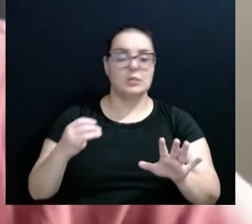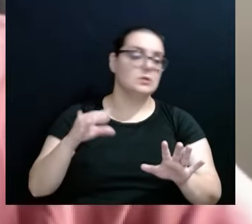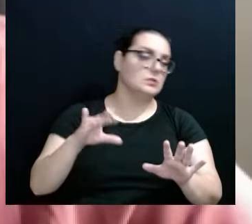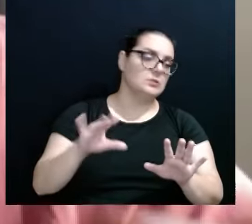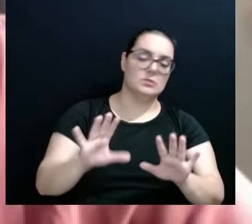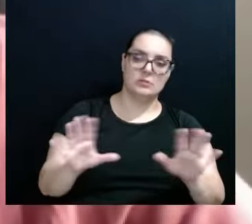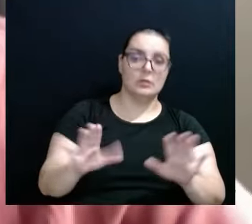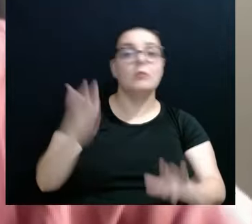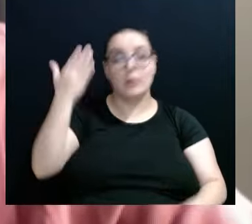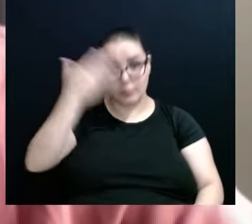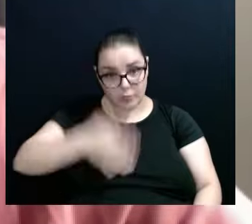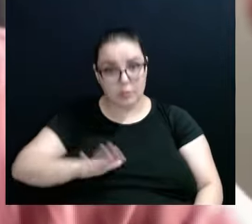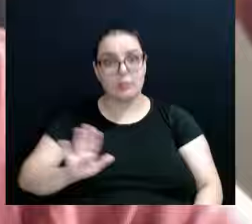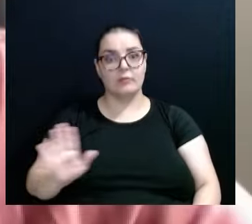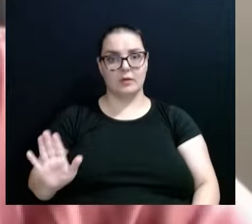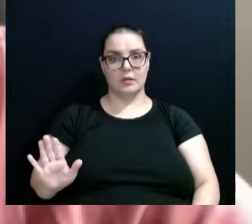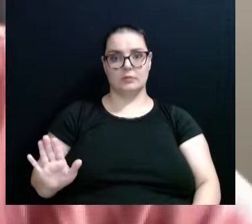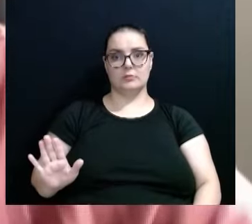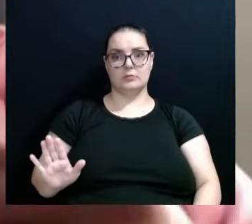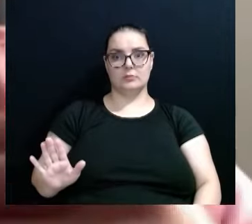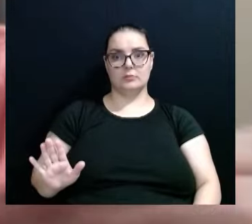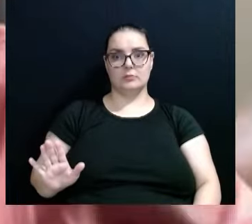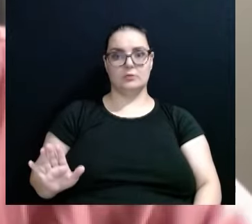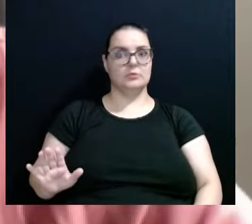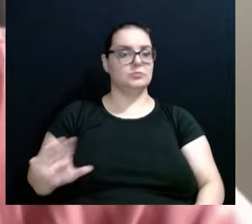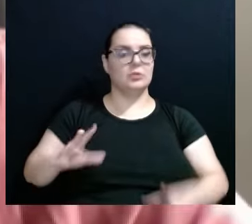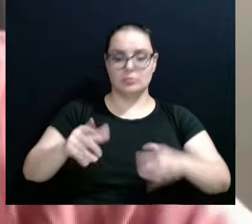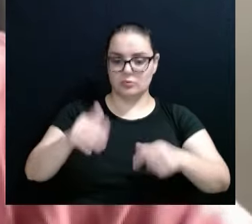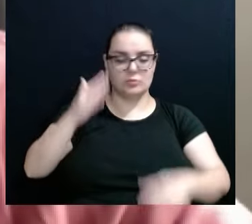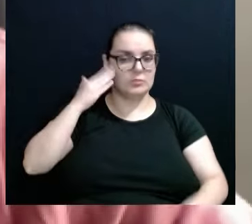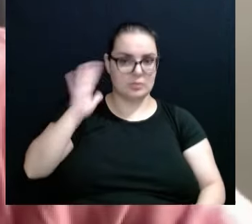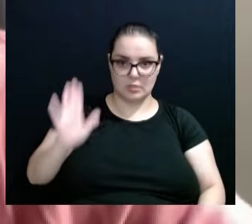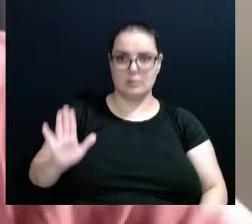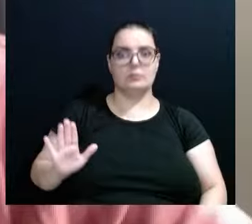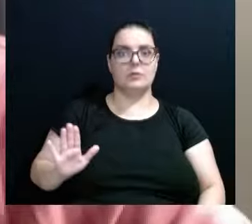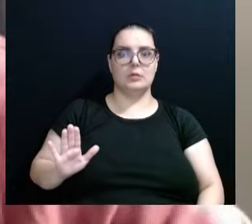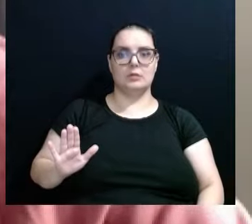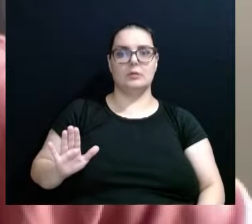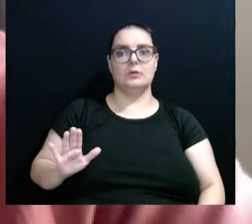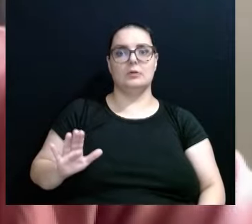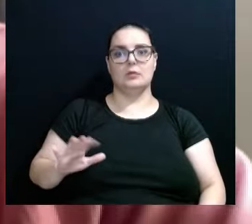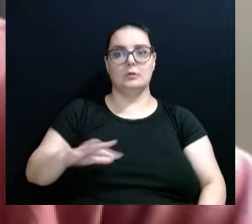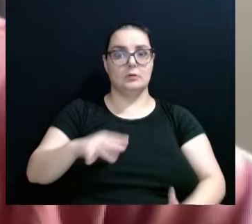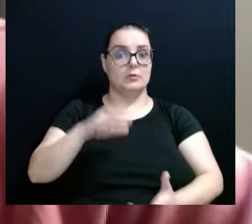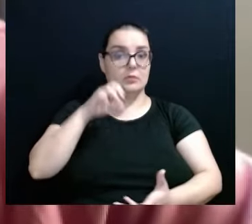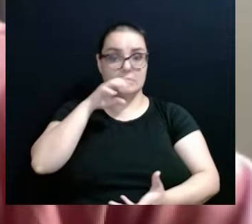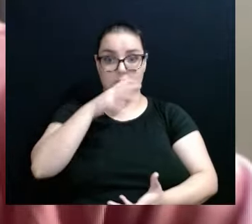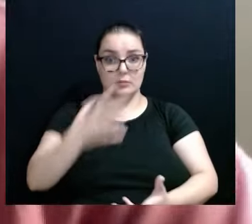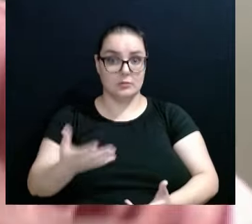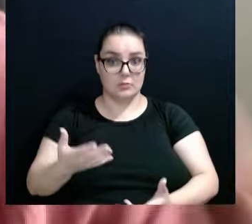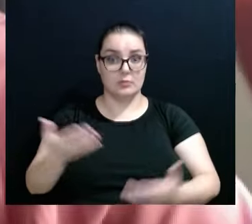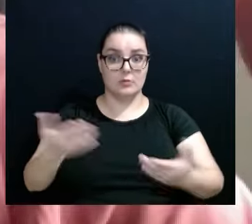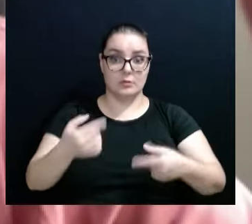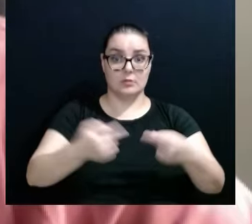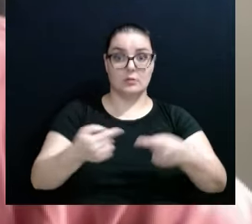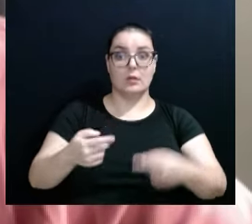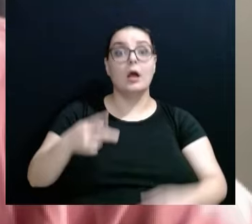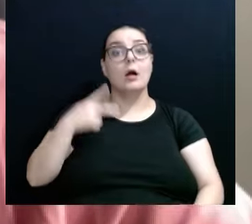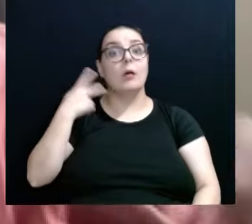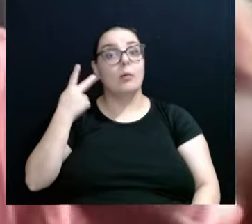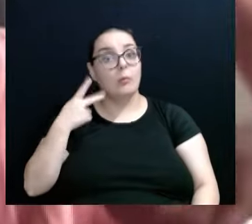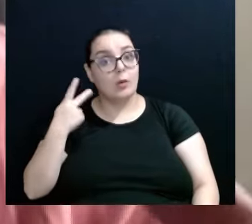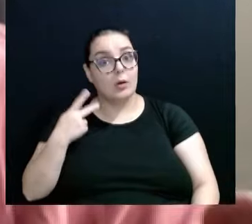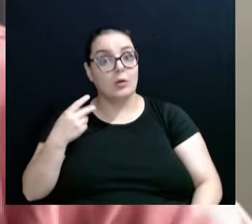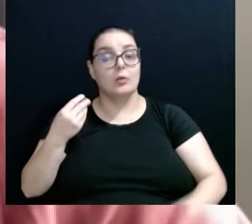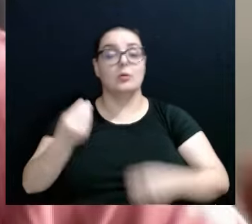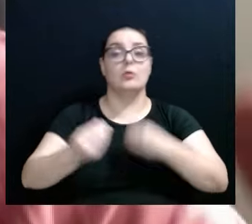discussão científica mais, né? Isso já é ponto pacífico já de que o planeta está aquecendo. Isso agora virou uma